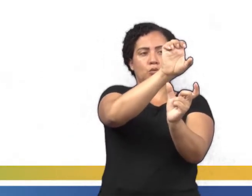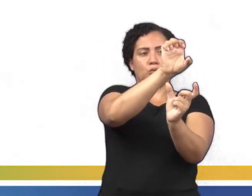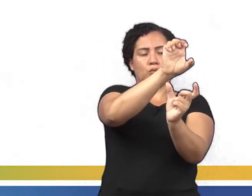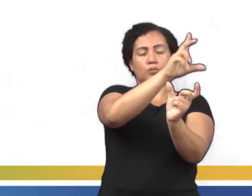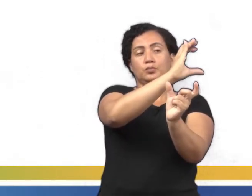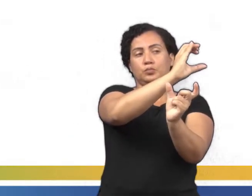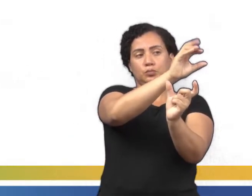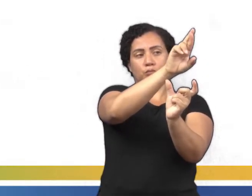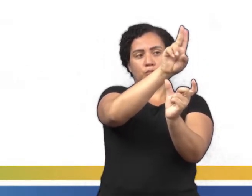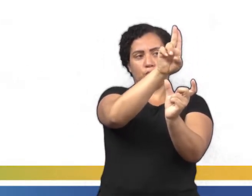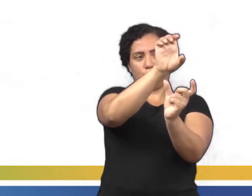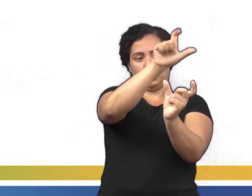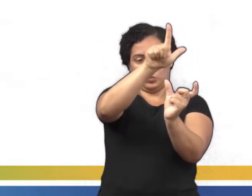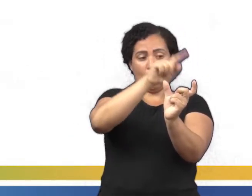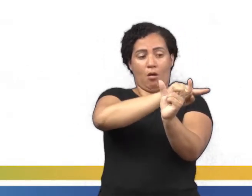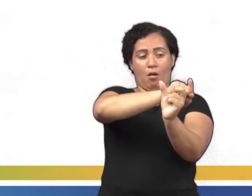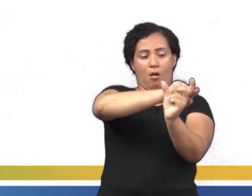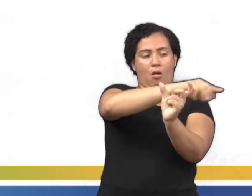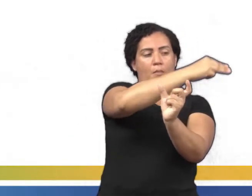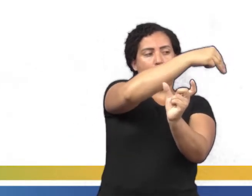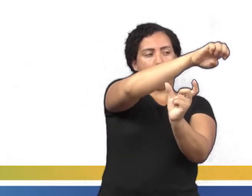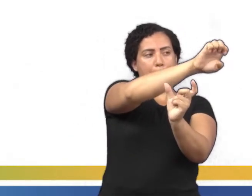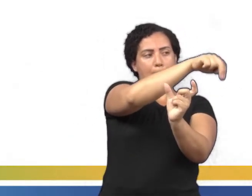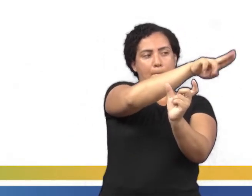e mente no final.